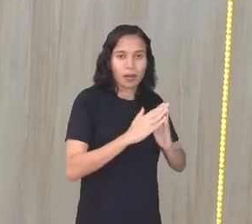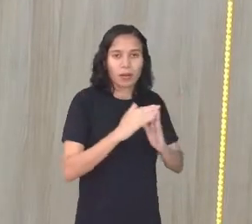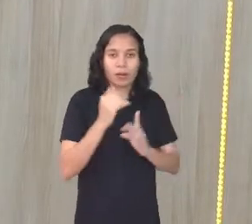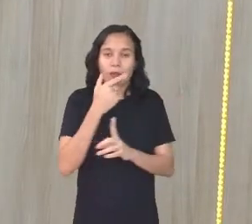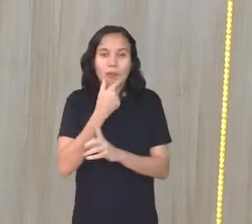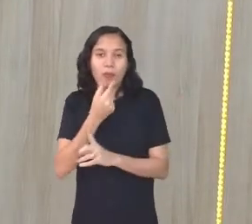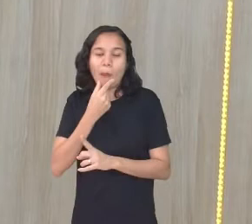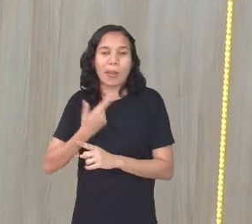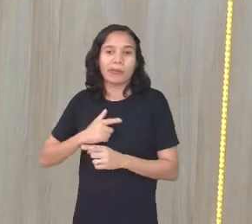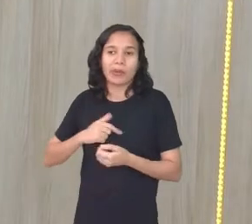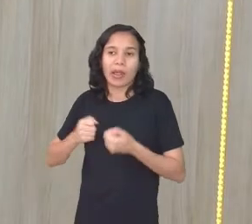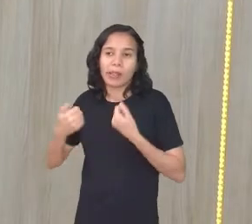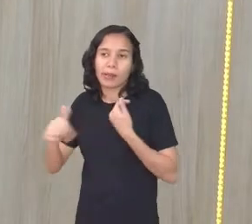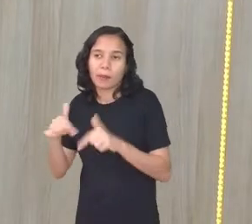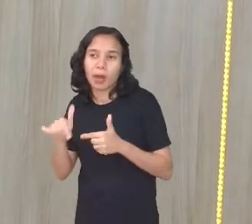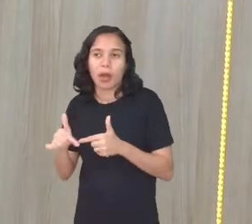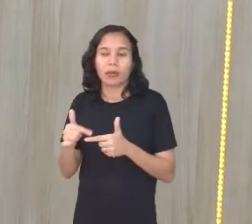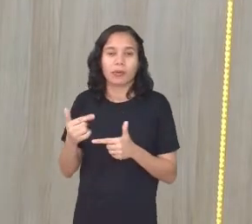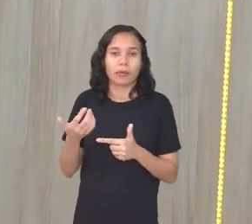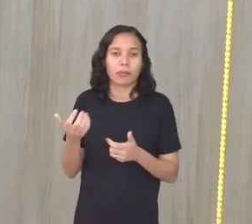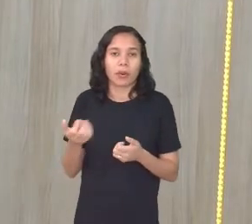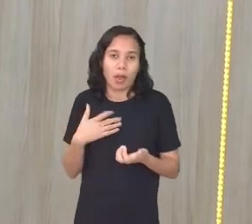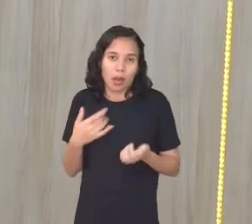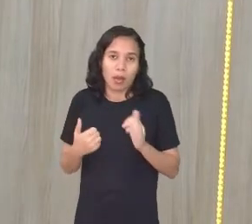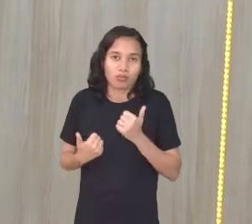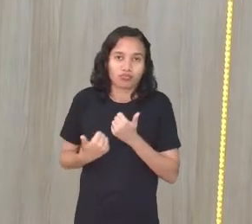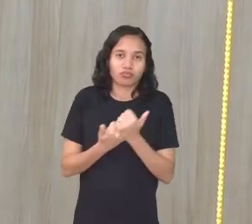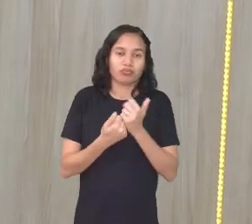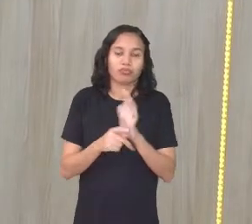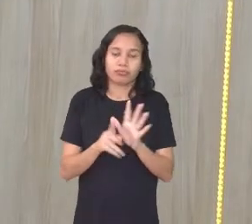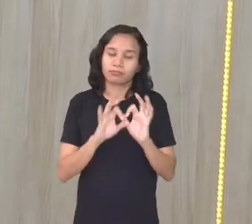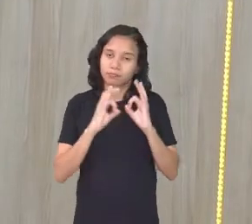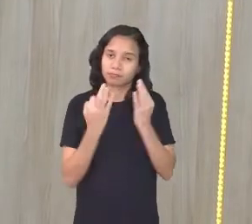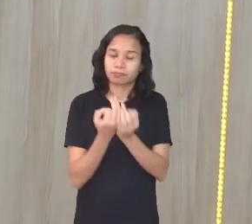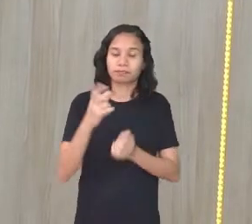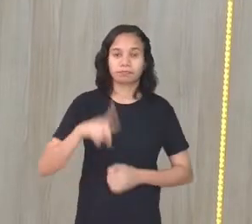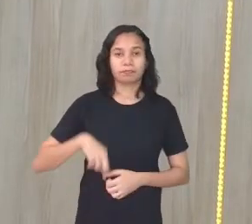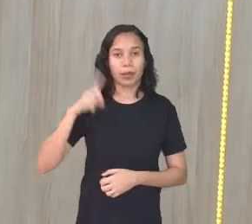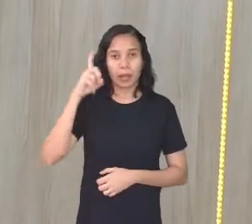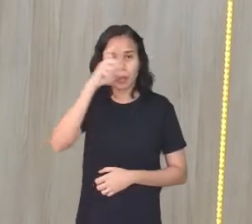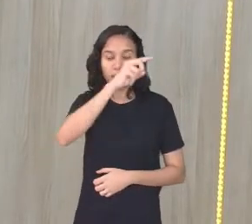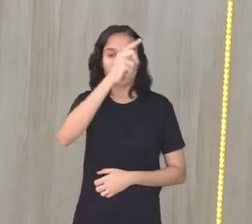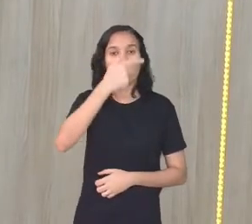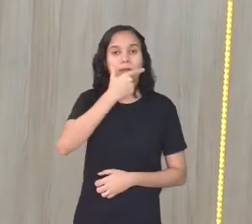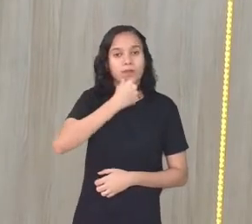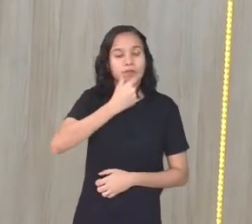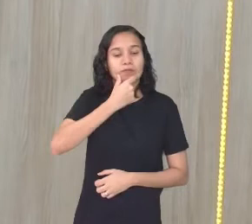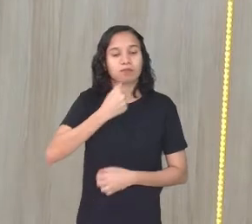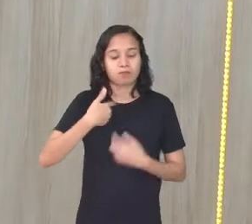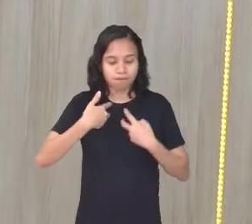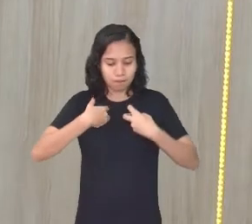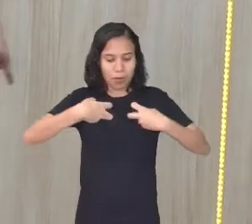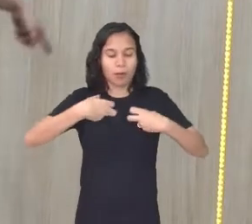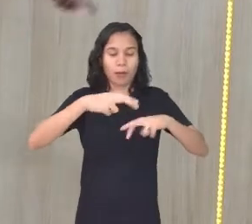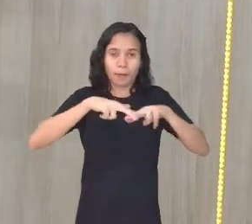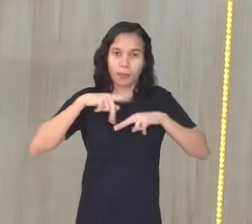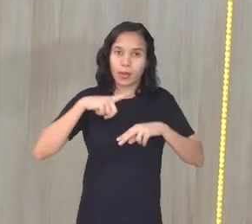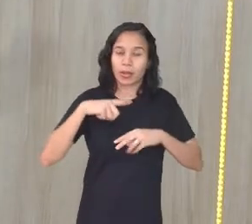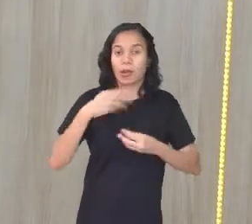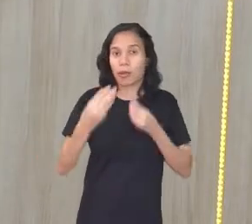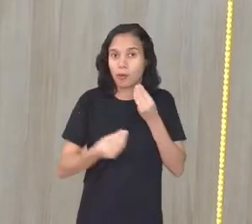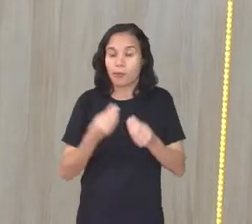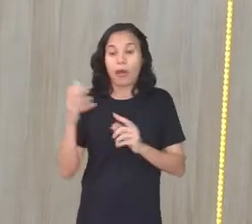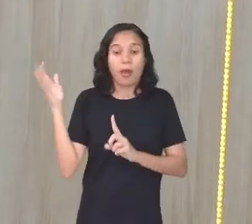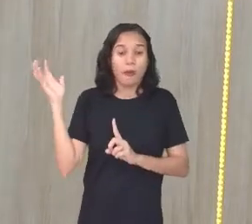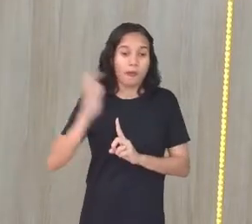homem não tem um trabalho, não é, para sustentar a sua família. E é muito difícil para o homem reconhecer, porque aí tem toda uma